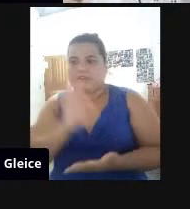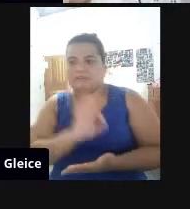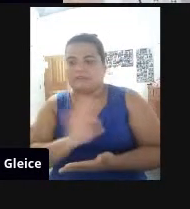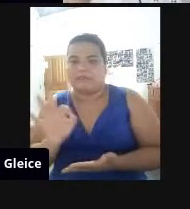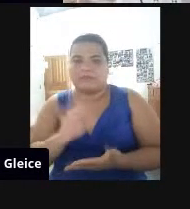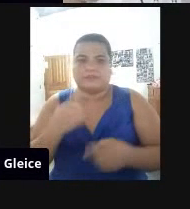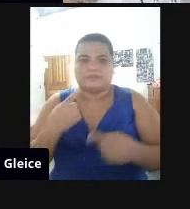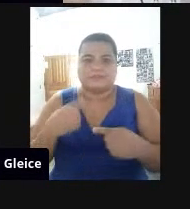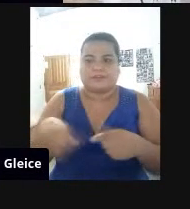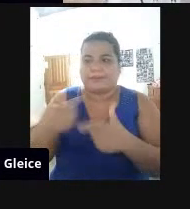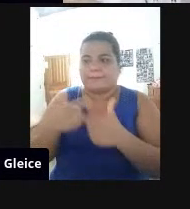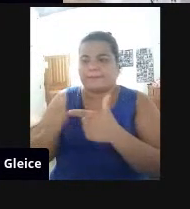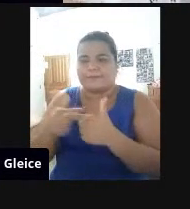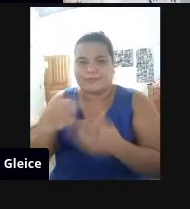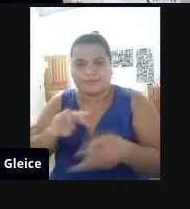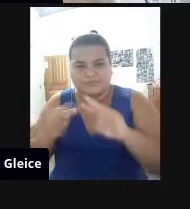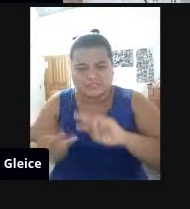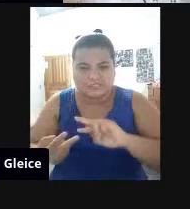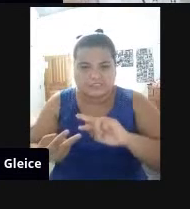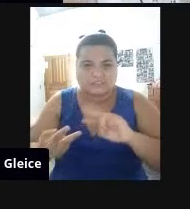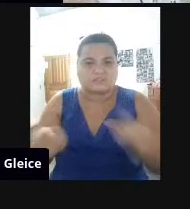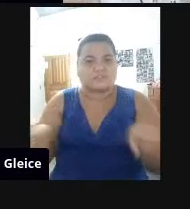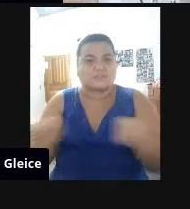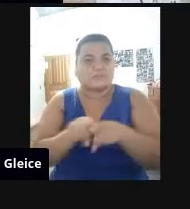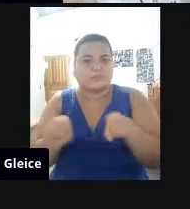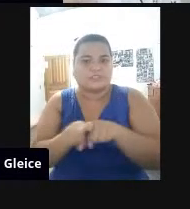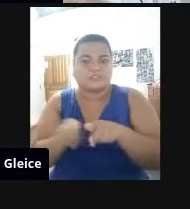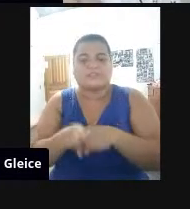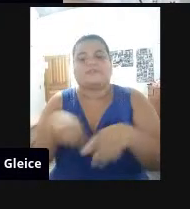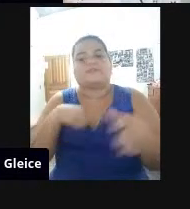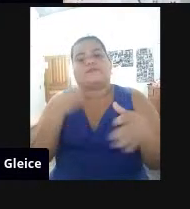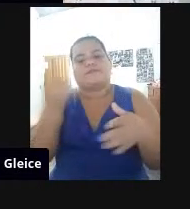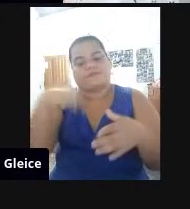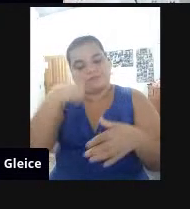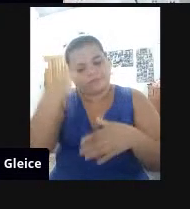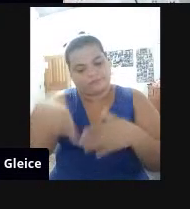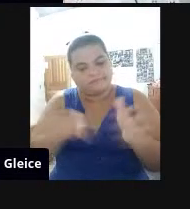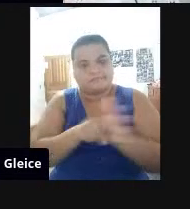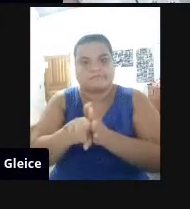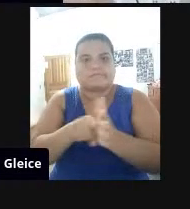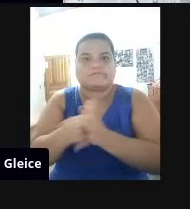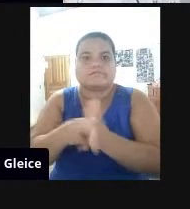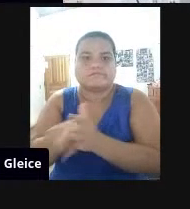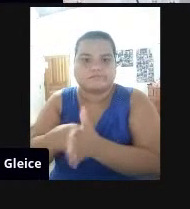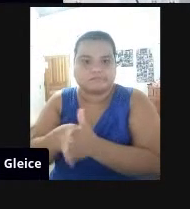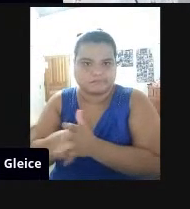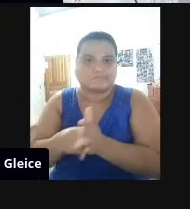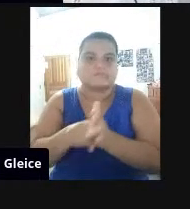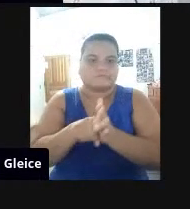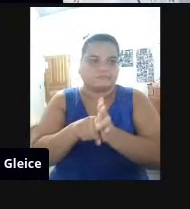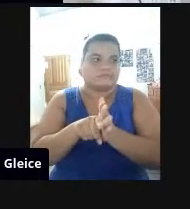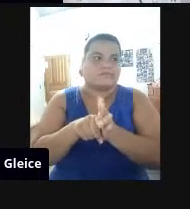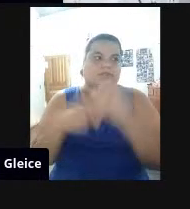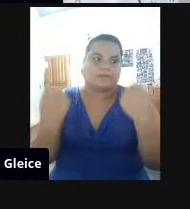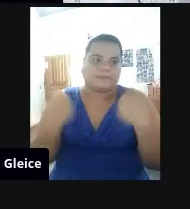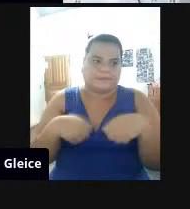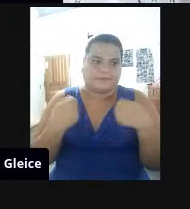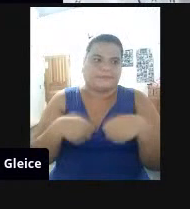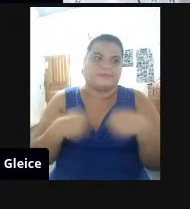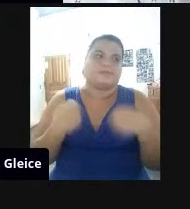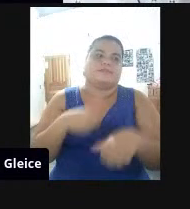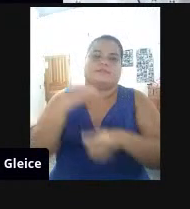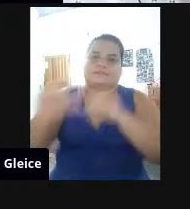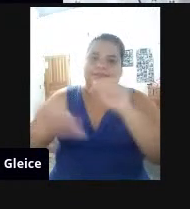questão ali envolvida com o metabolismo que a nutrição ela não está sendo eficiente, né, a gente precisaria mudar. Então, os